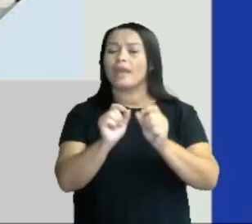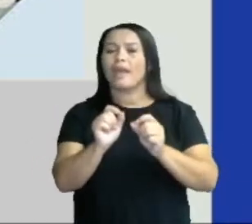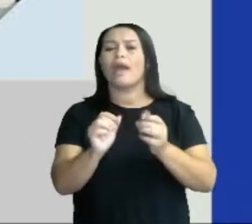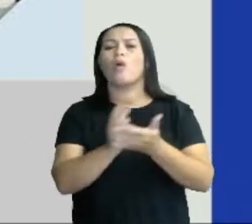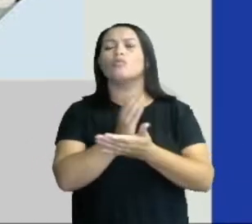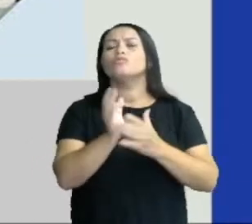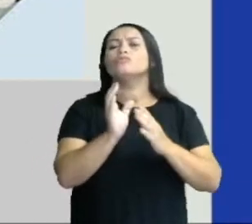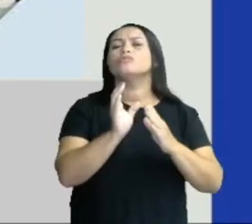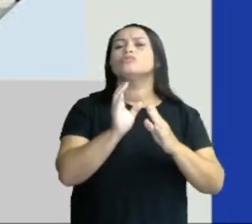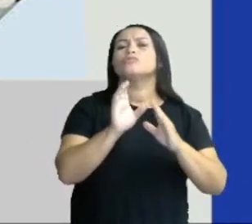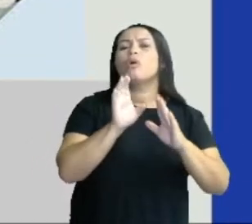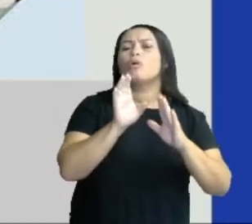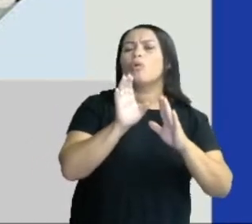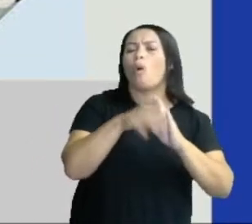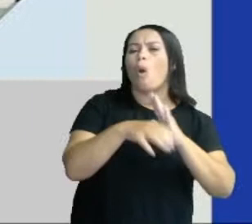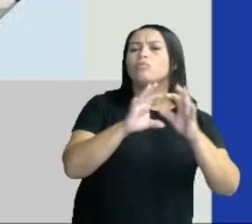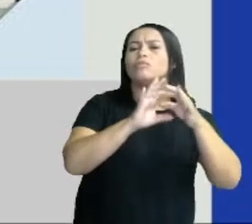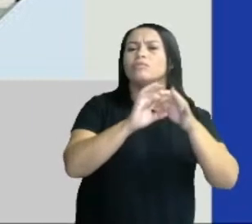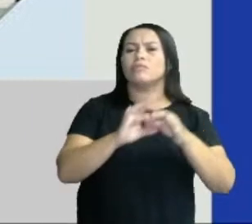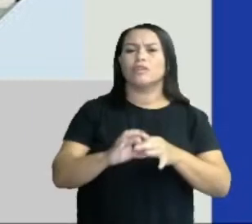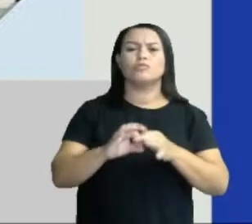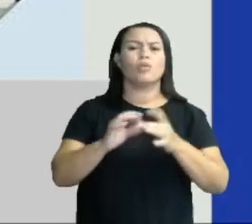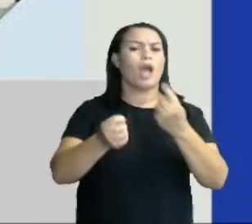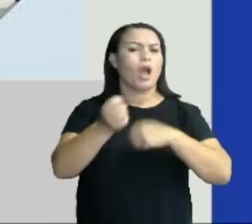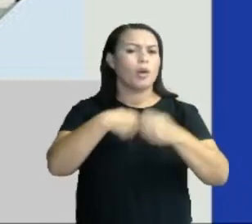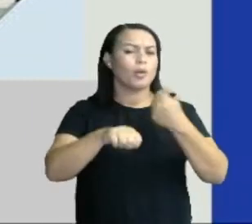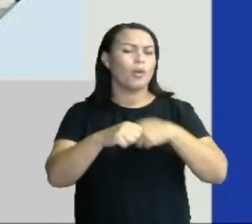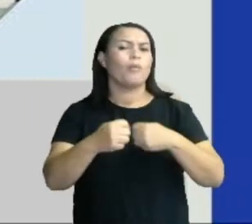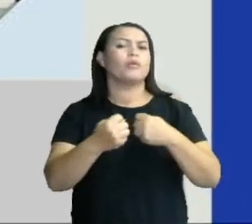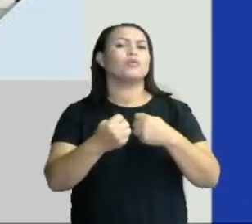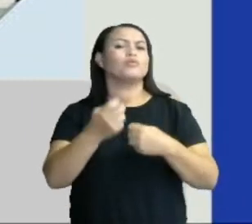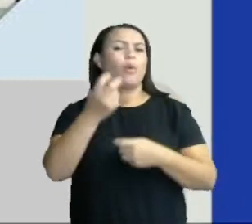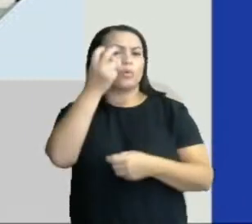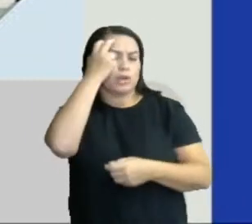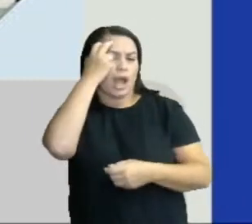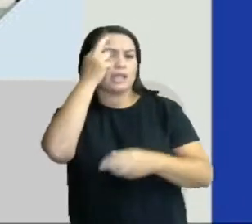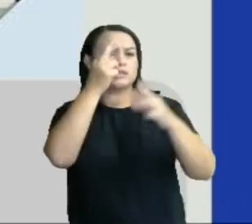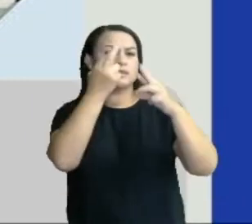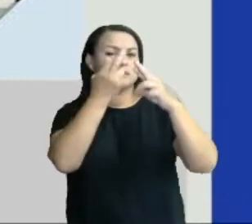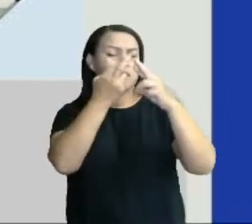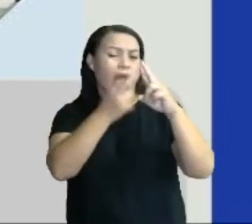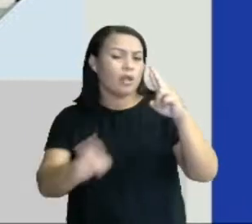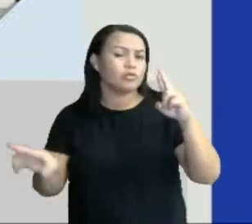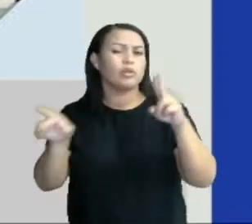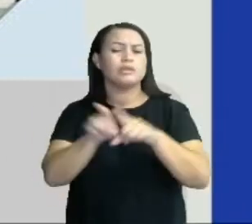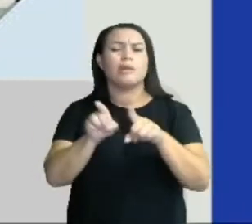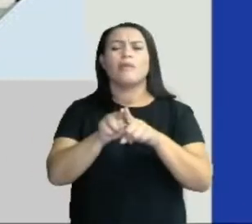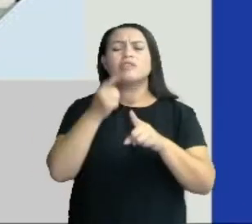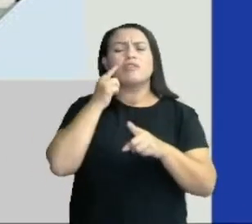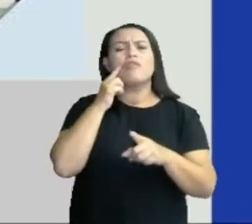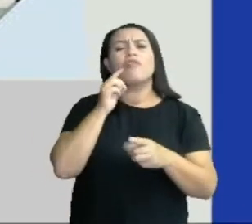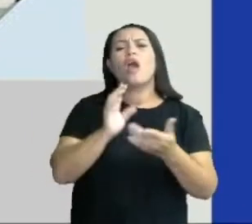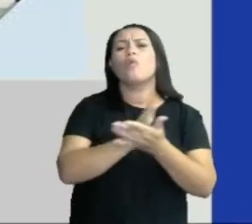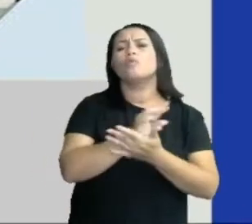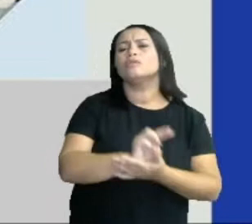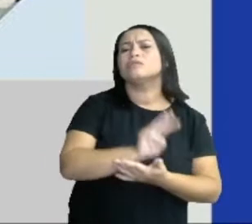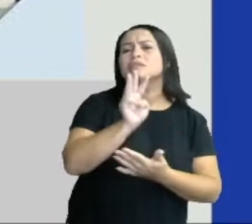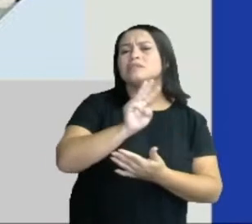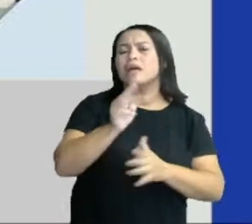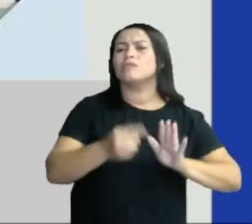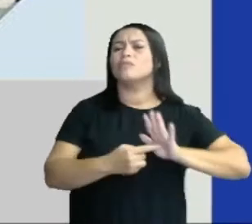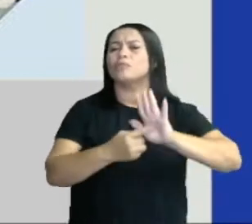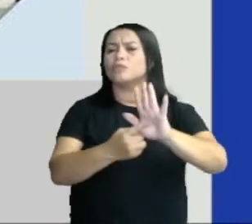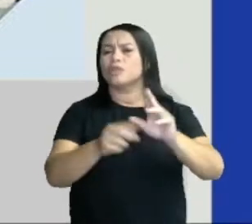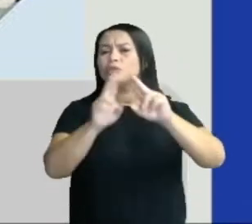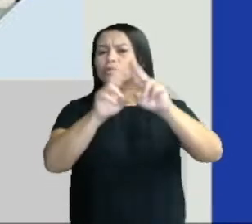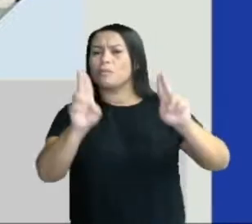culturais, religiosos, tá? Então você vai ter vários sites, né, que vão estar disponibilizando mapas digitais para que você possa